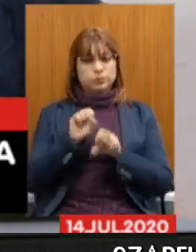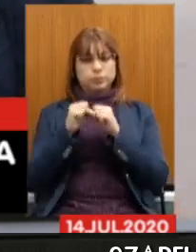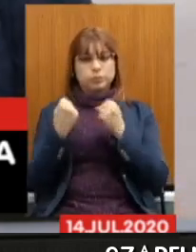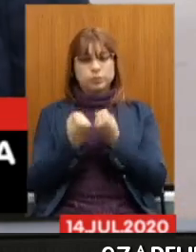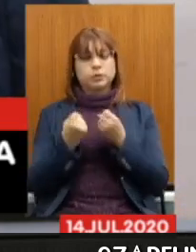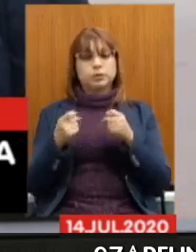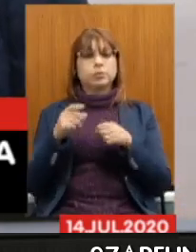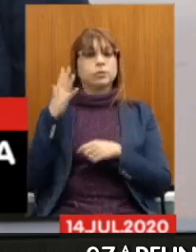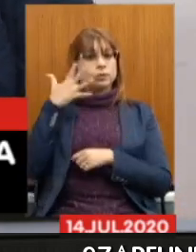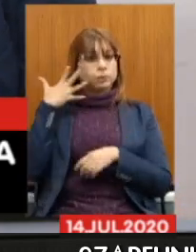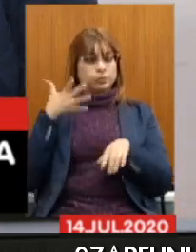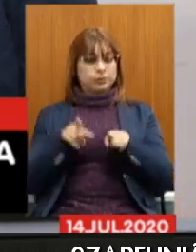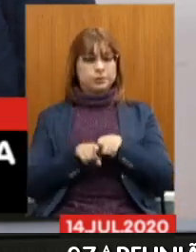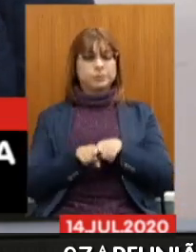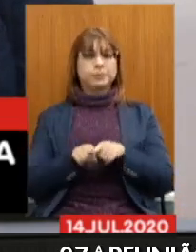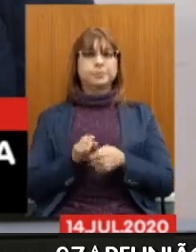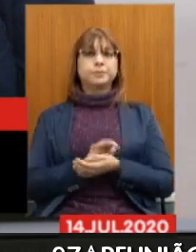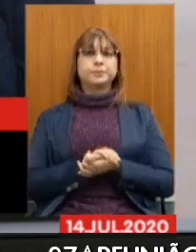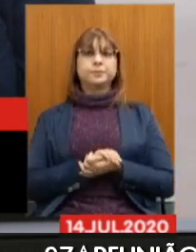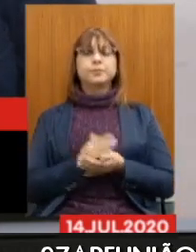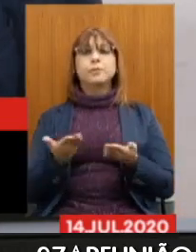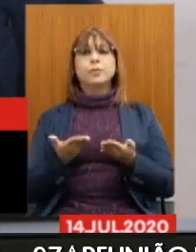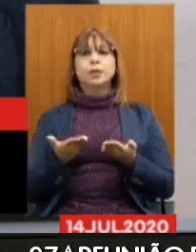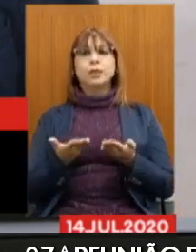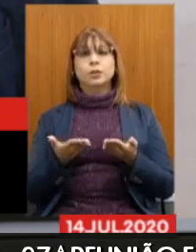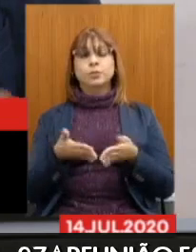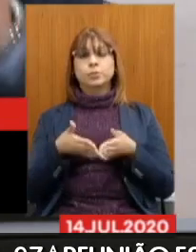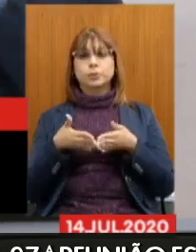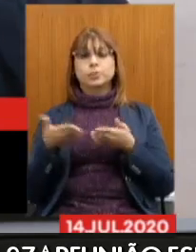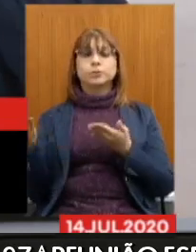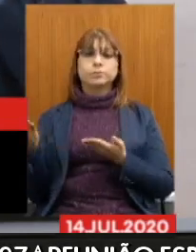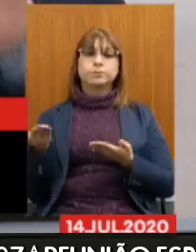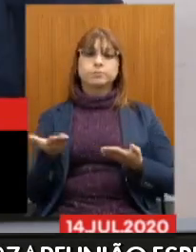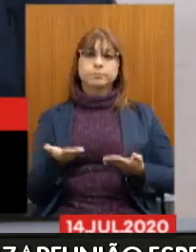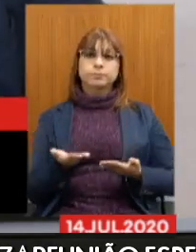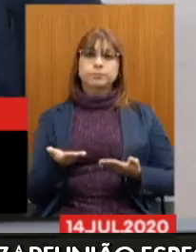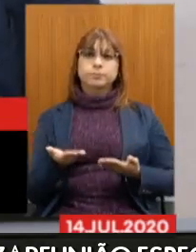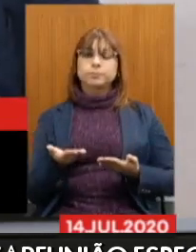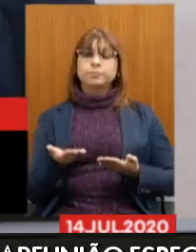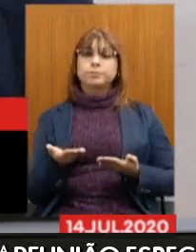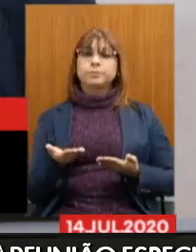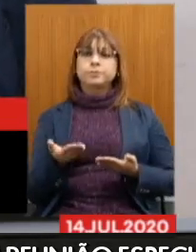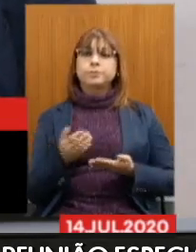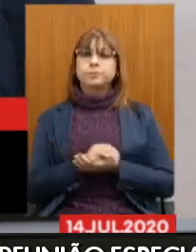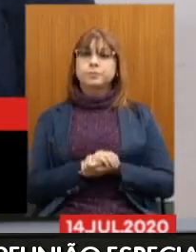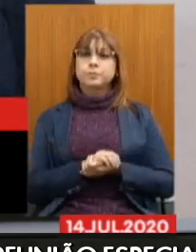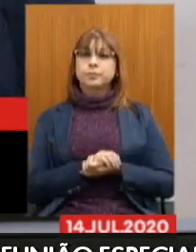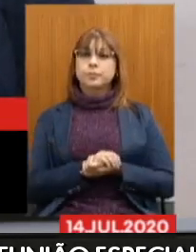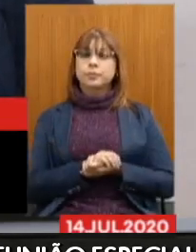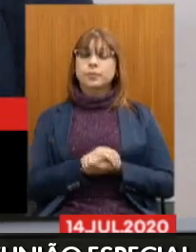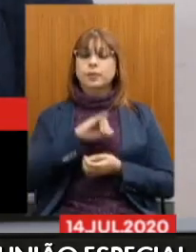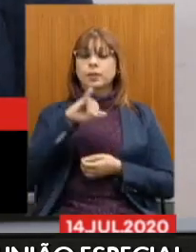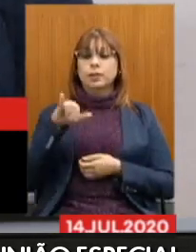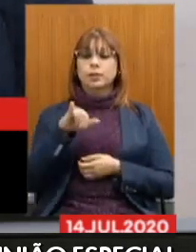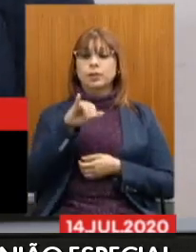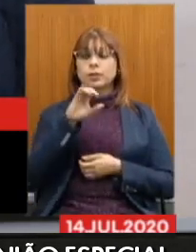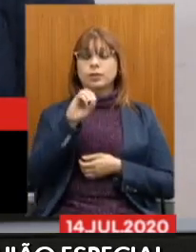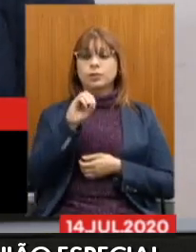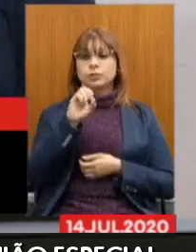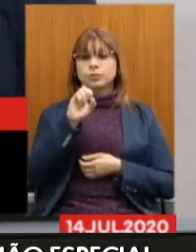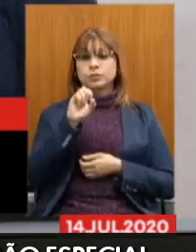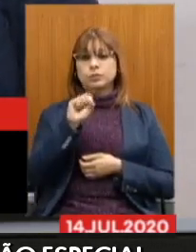de proferir. Queremos convidar agora, para tomar a palavra, o senhor José Roosevelt